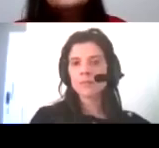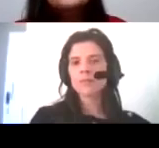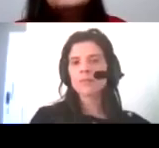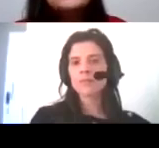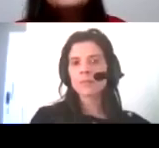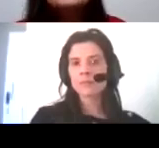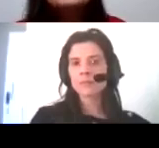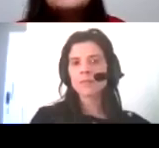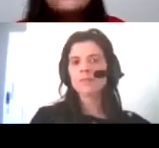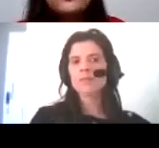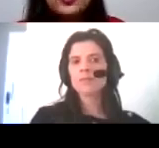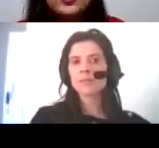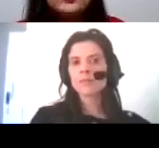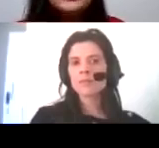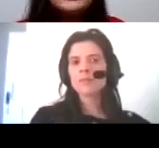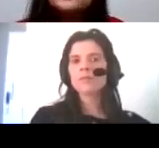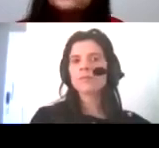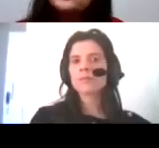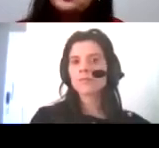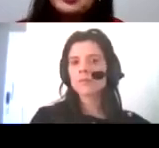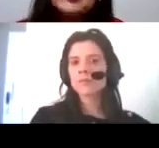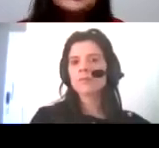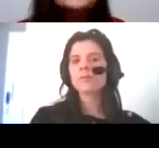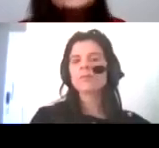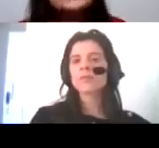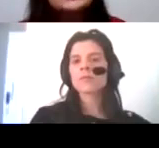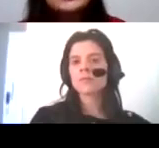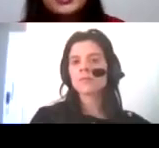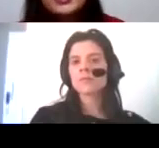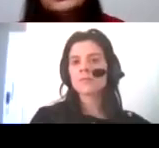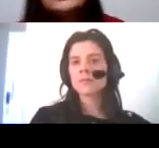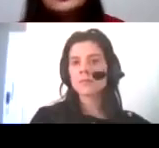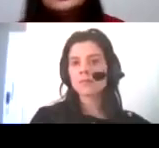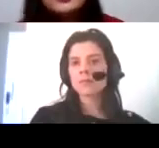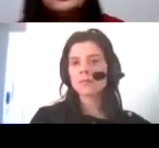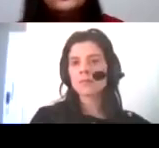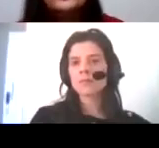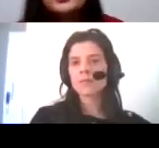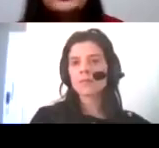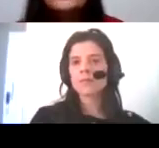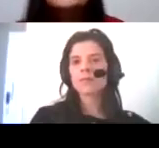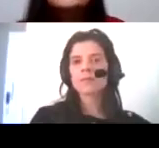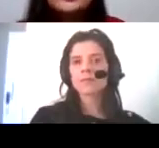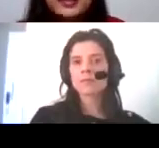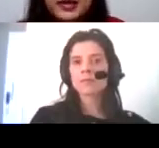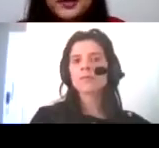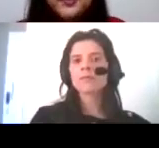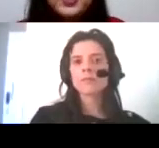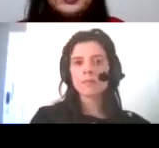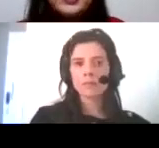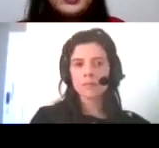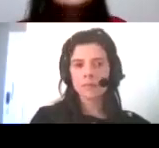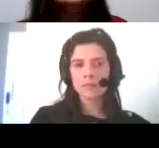seja sempre flexível para resolver problemas com seriedade, serenidade, compreensão e